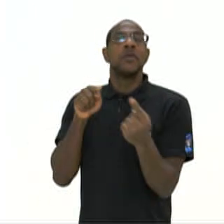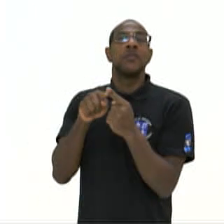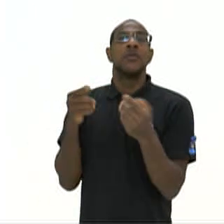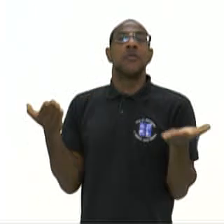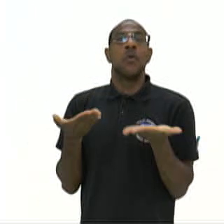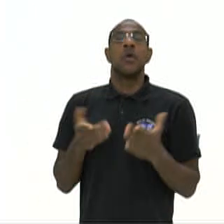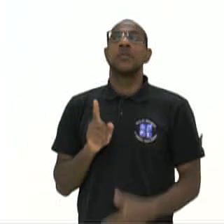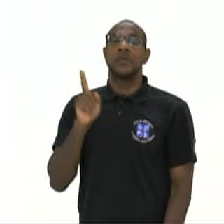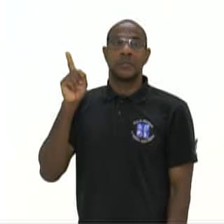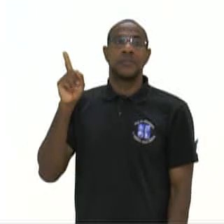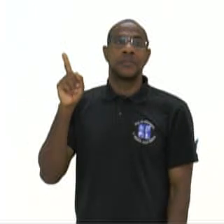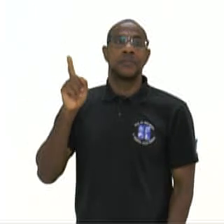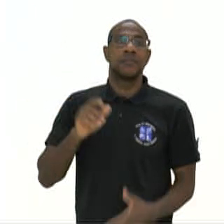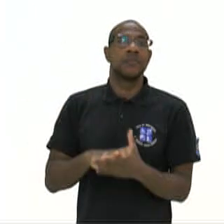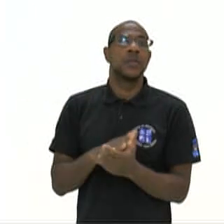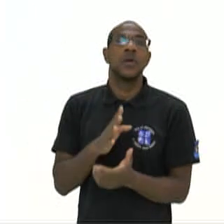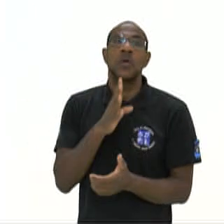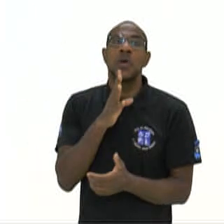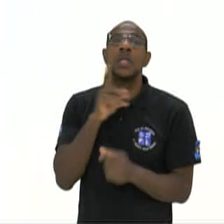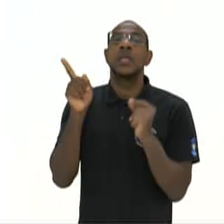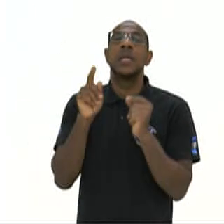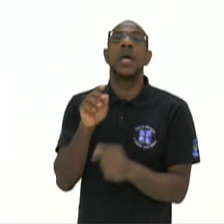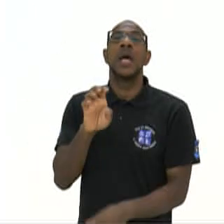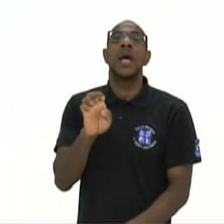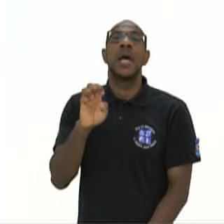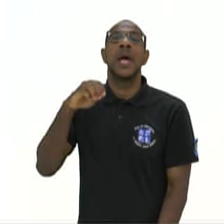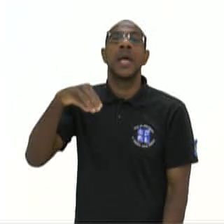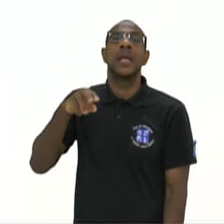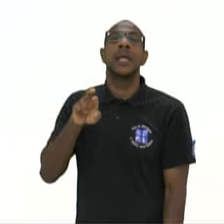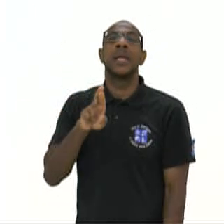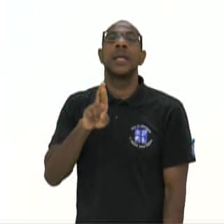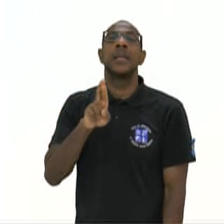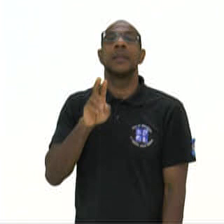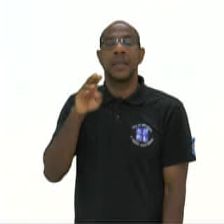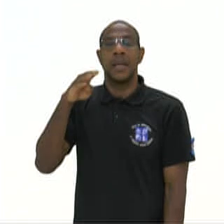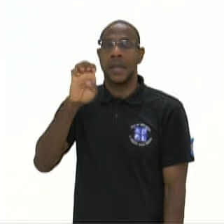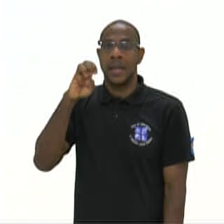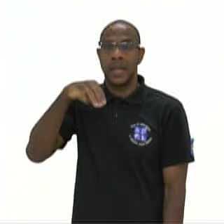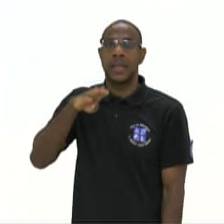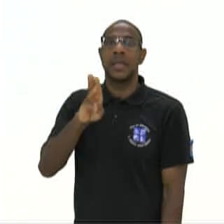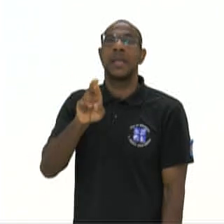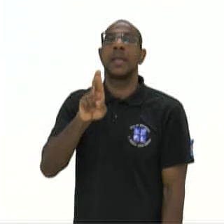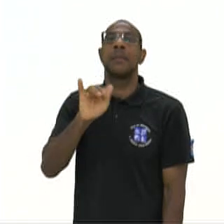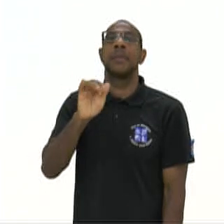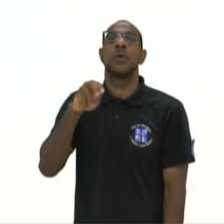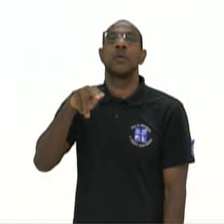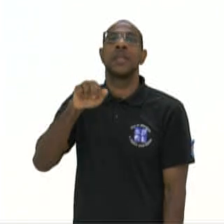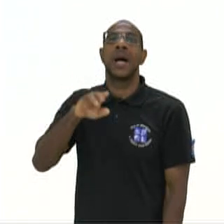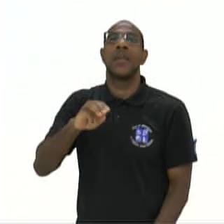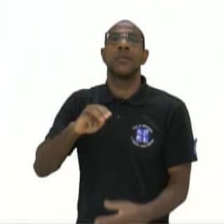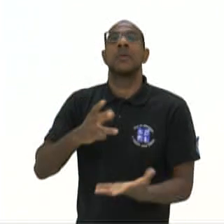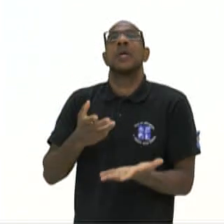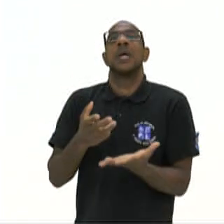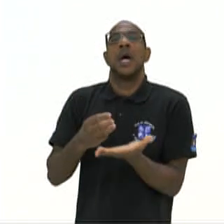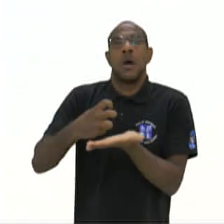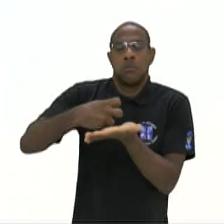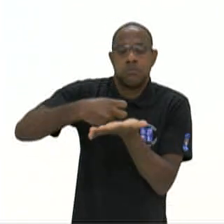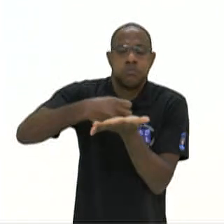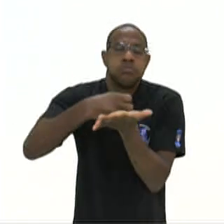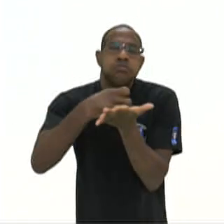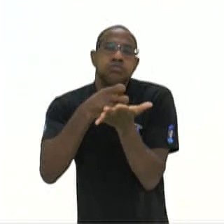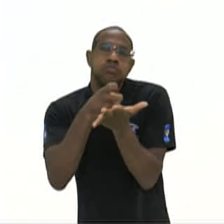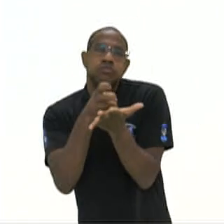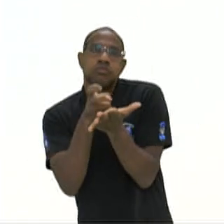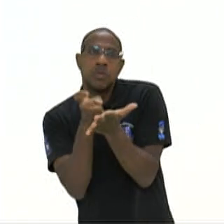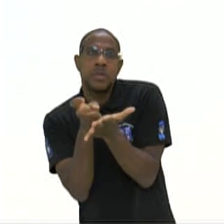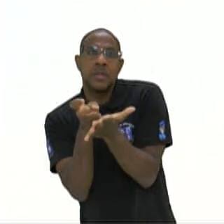anexos embrionários, em especial de répteis, aves e mamíferos. Compreender as funções específicas de cada